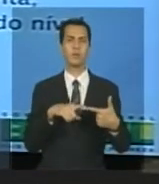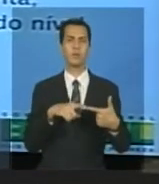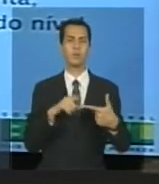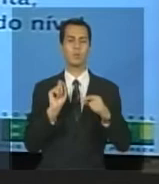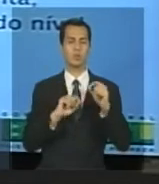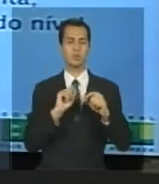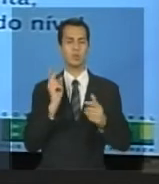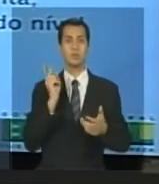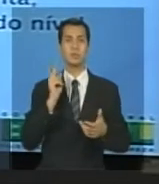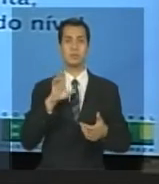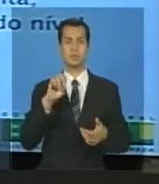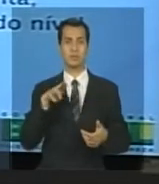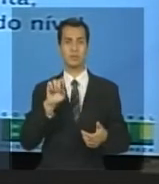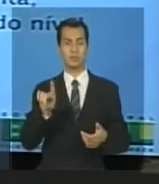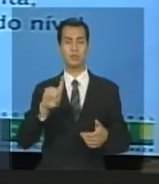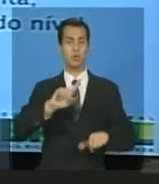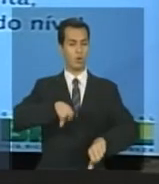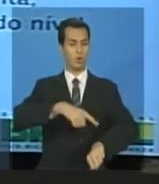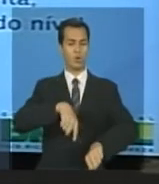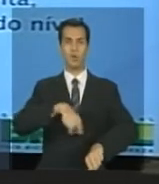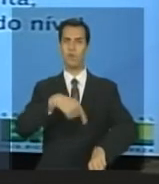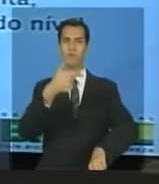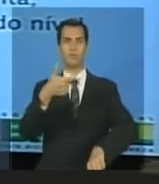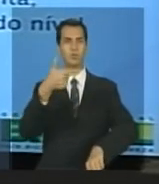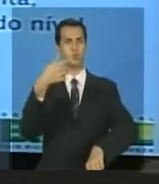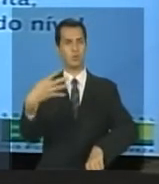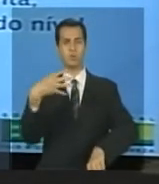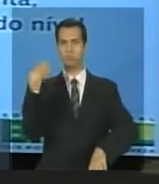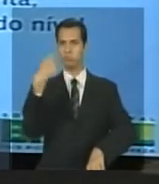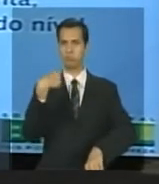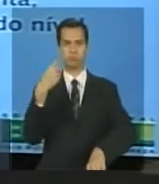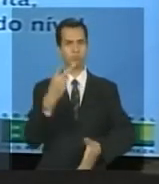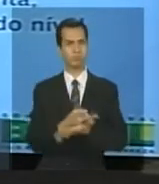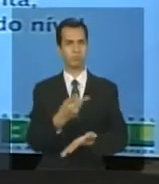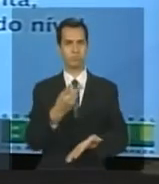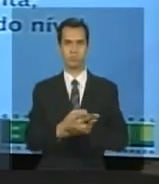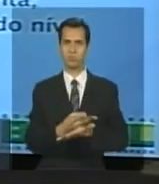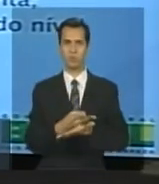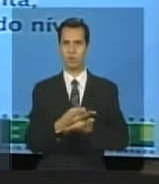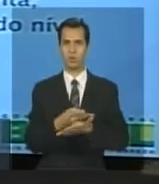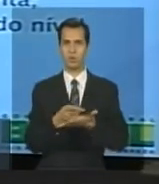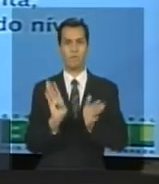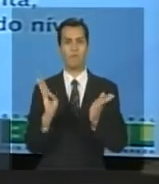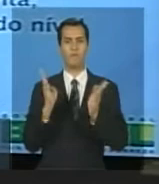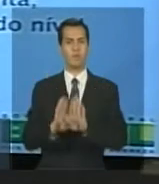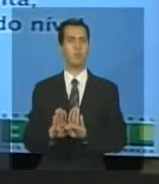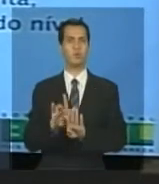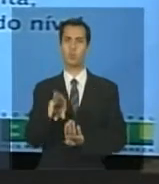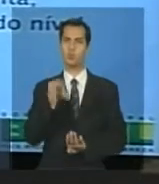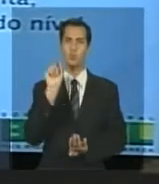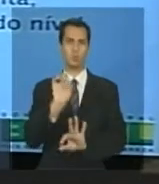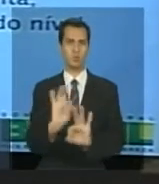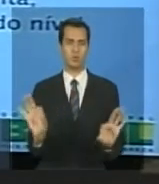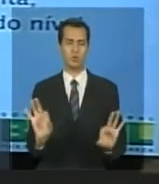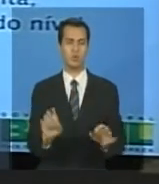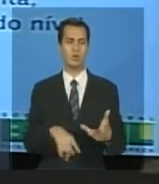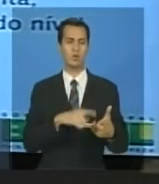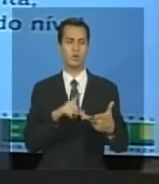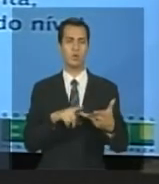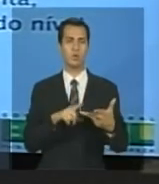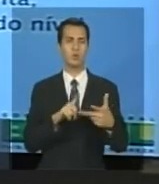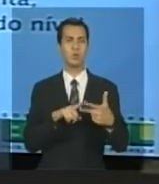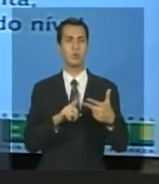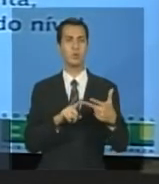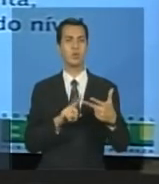quatro porcento celular e não pode parar né ele já opera em regime integral não apaga as luzes nunca discussão brincar aqui e permite uma atuação